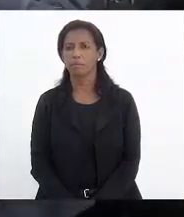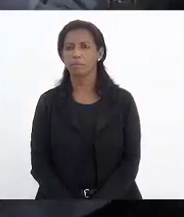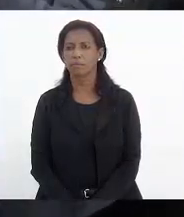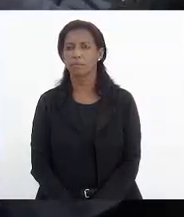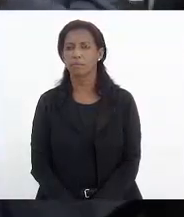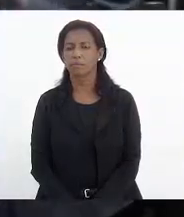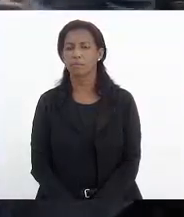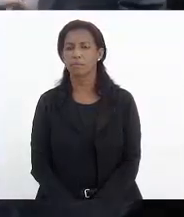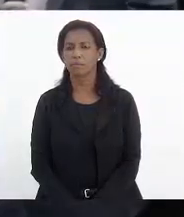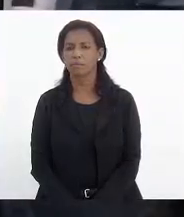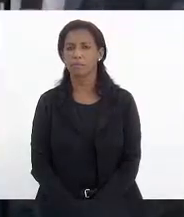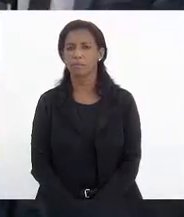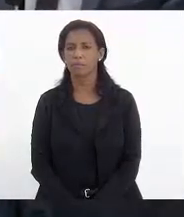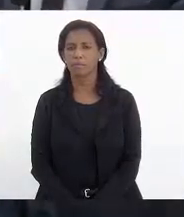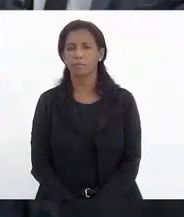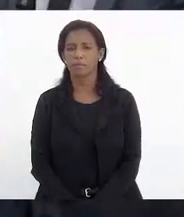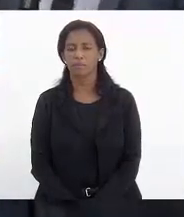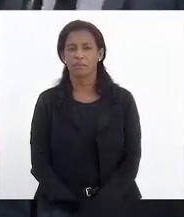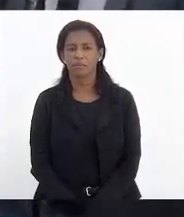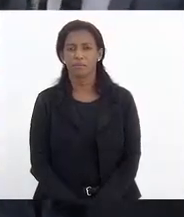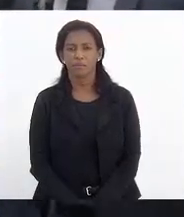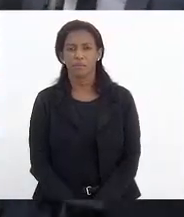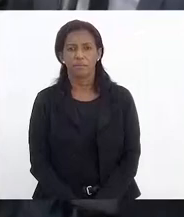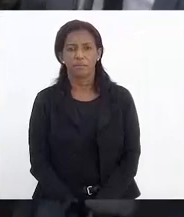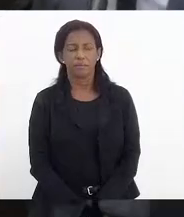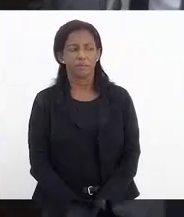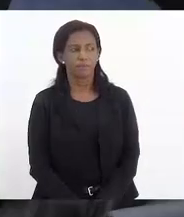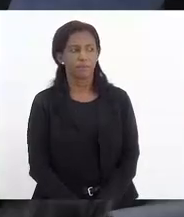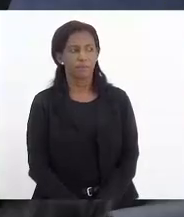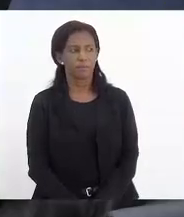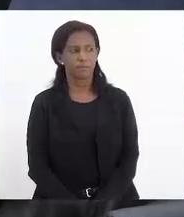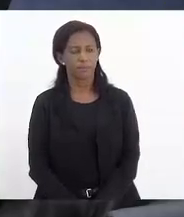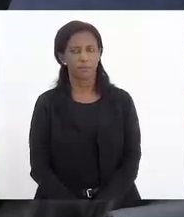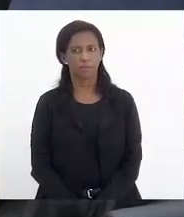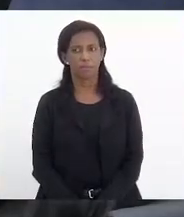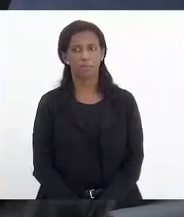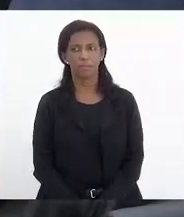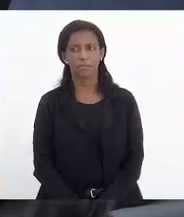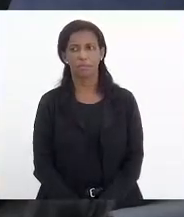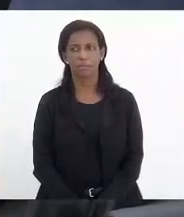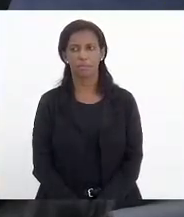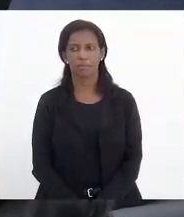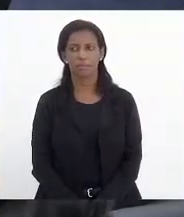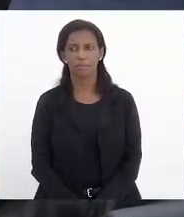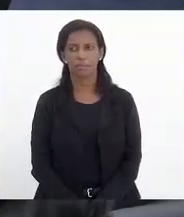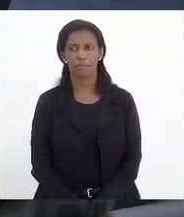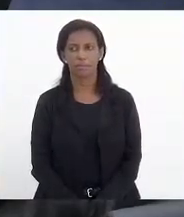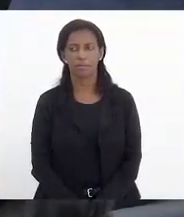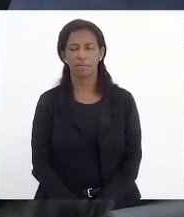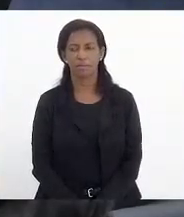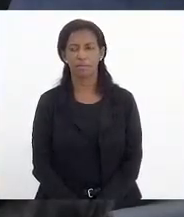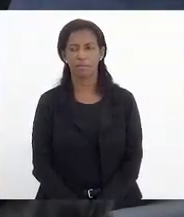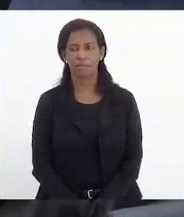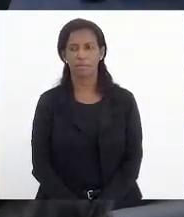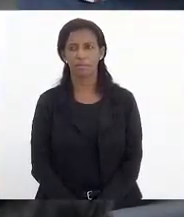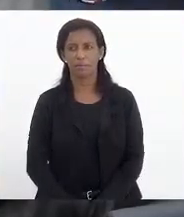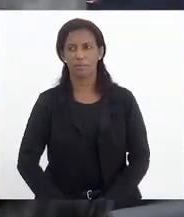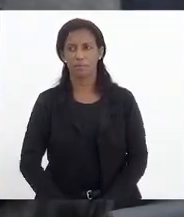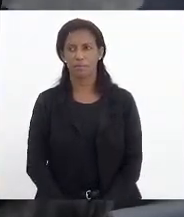Mônica Francisco. Pode ser também. Antes penúltimo, deixa ele ser o último. Estão de ordem, presidente. Mônica